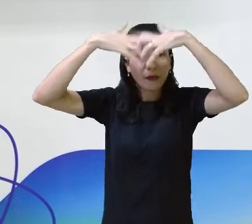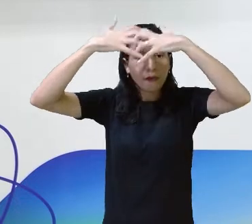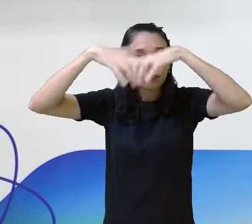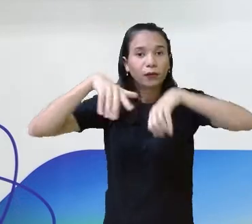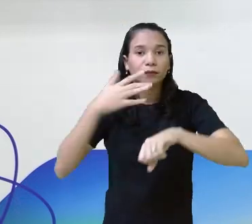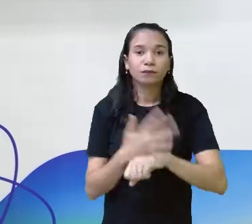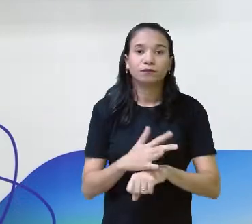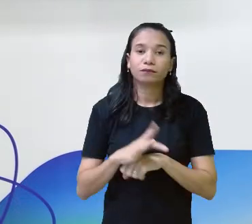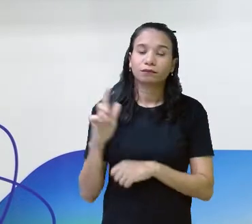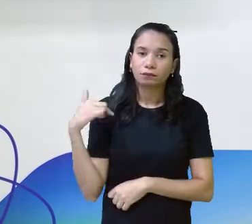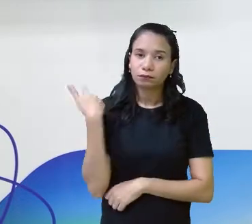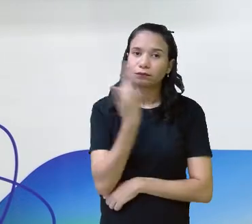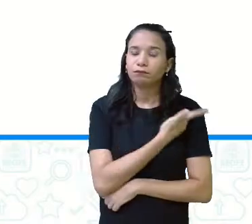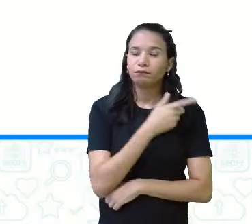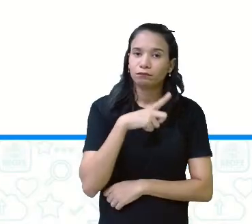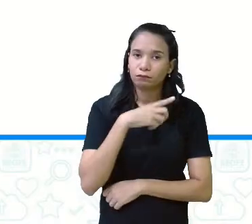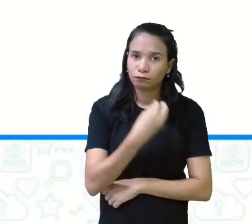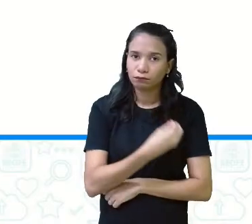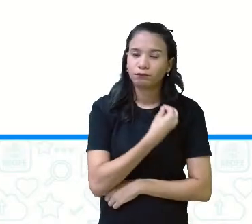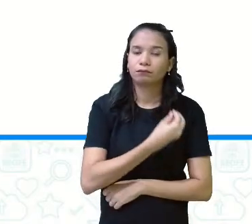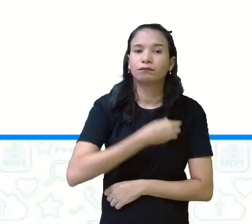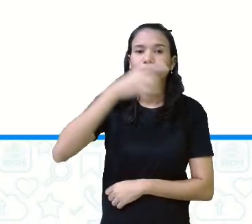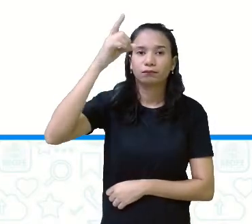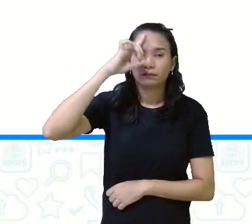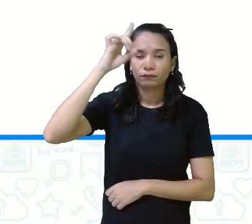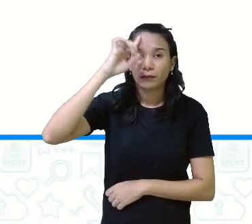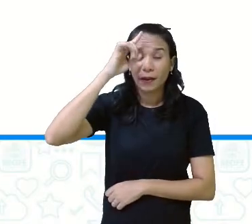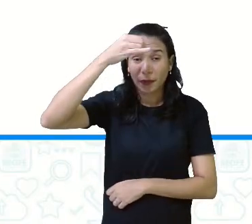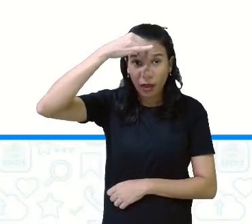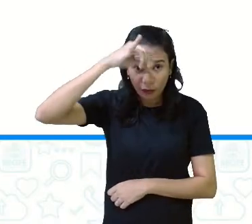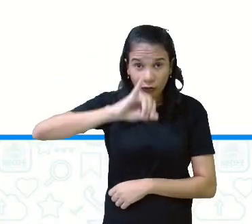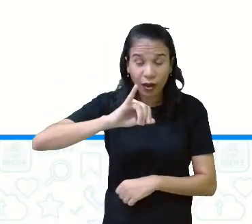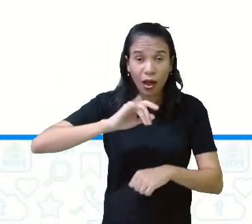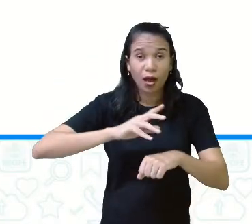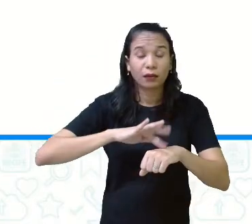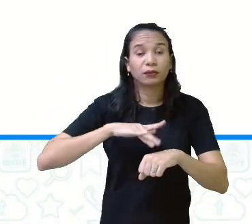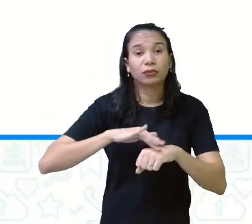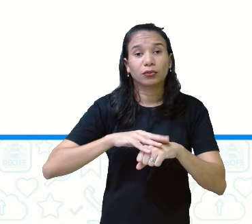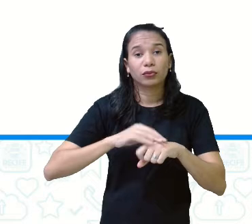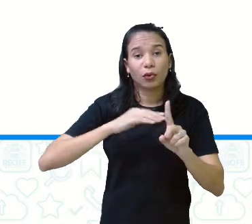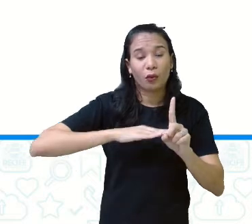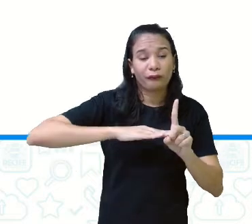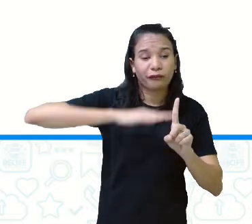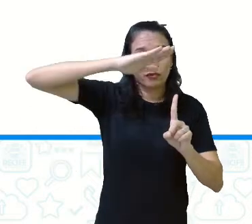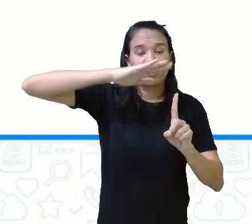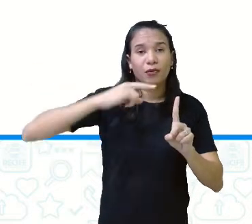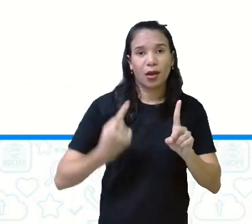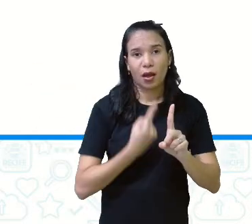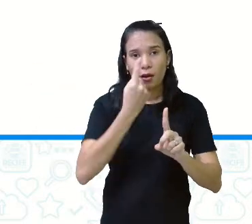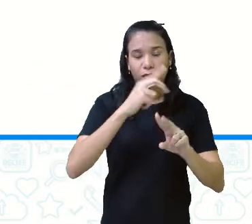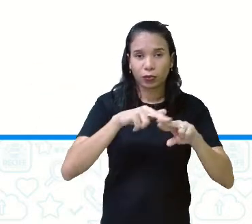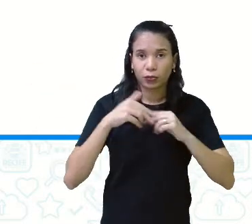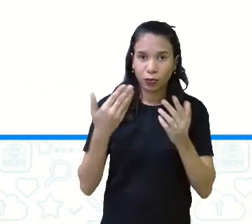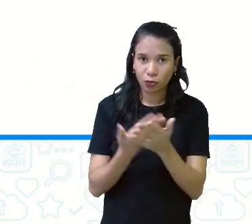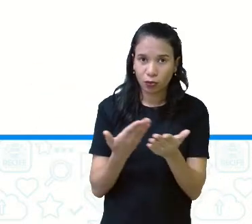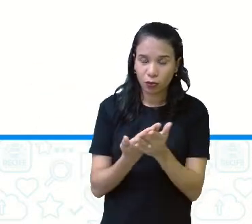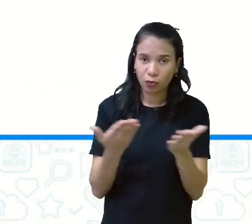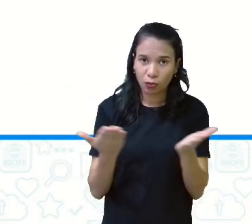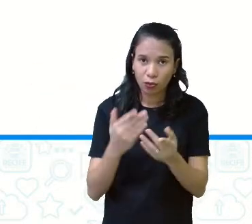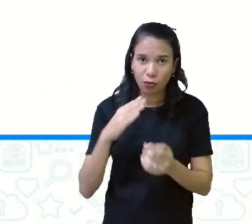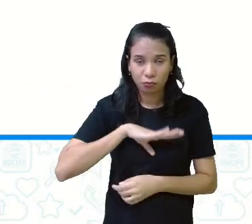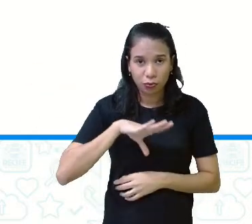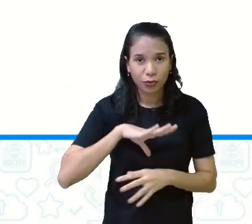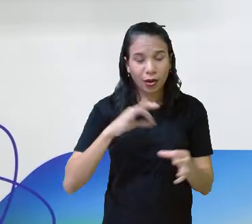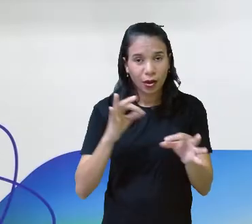nós podemos fazer para que o efeito estufa não seja tão acentuado. A aula de hoje, a de hoje de português fica